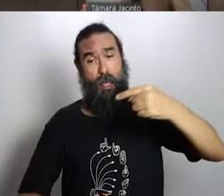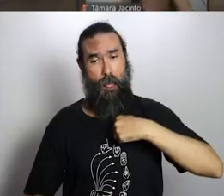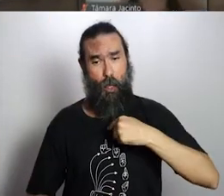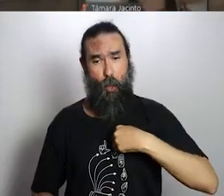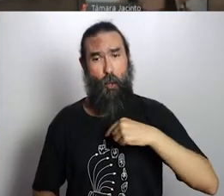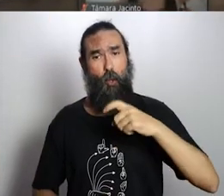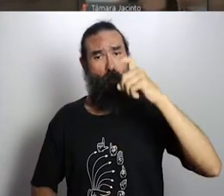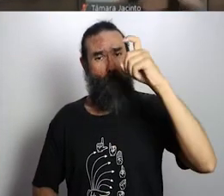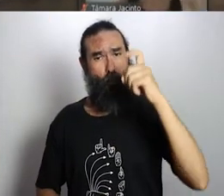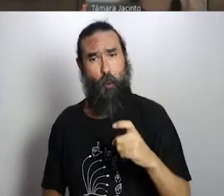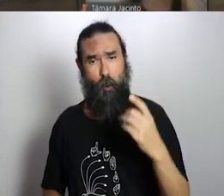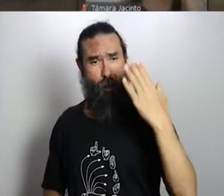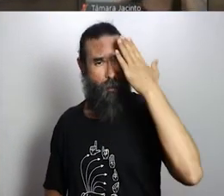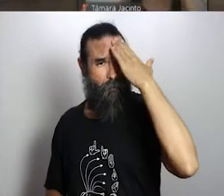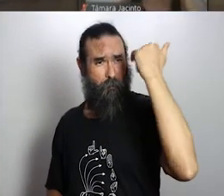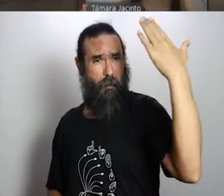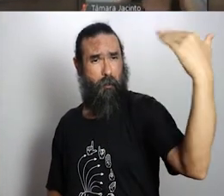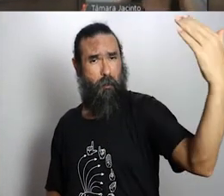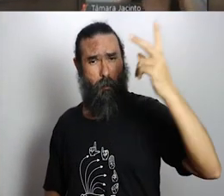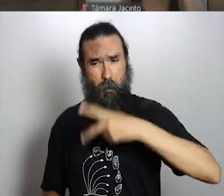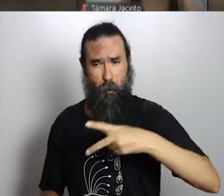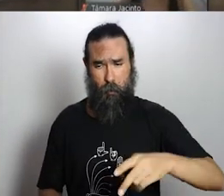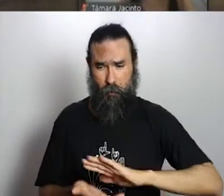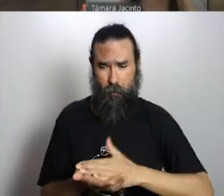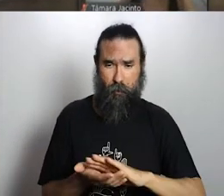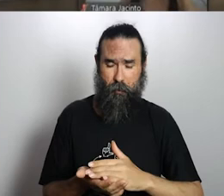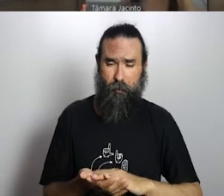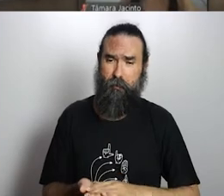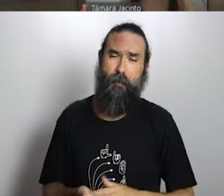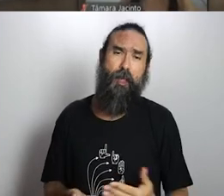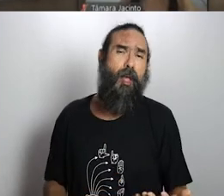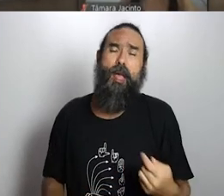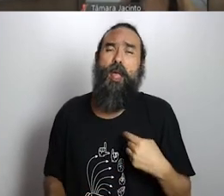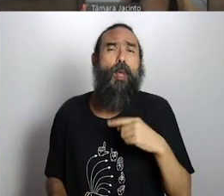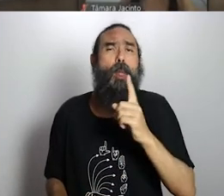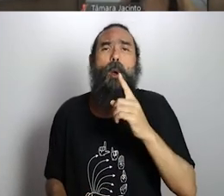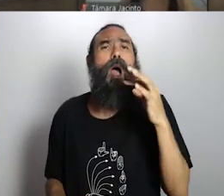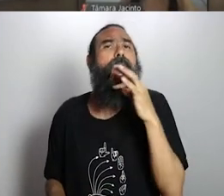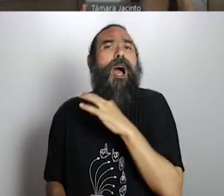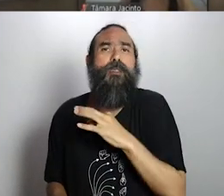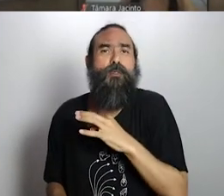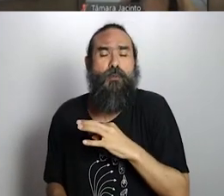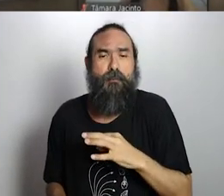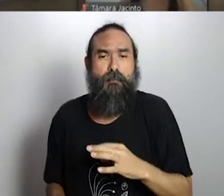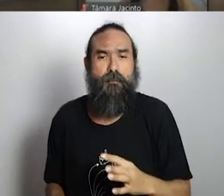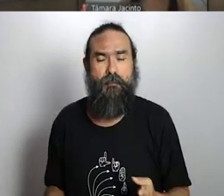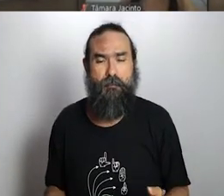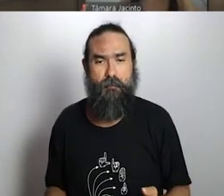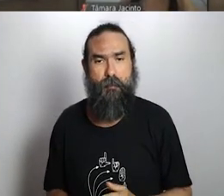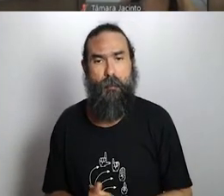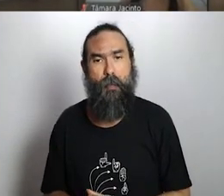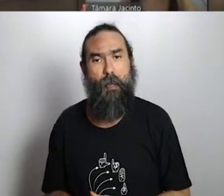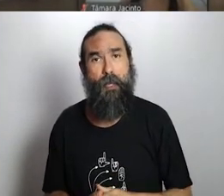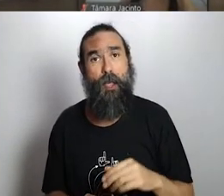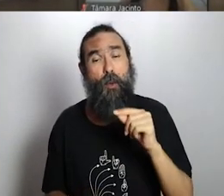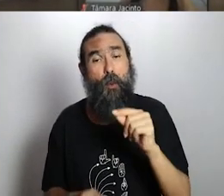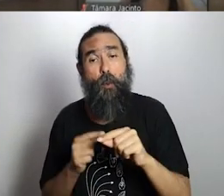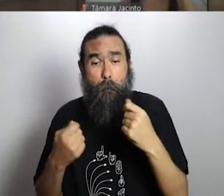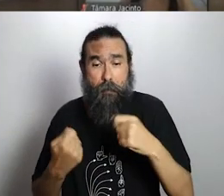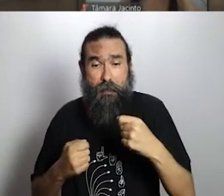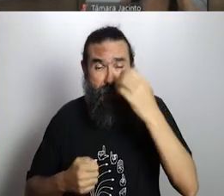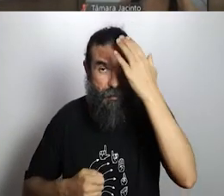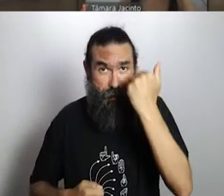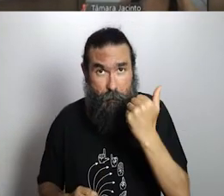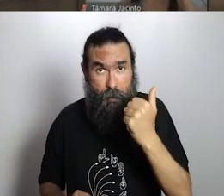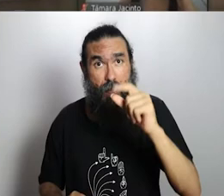porque ele estava me vendo como mestre. Quem precisa saber da minha